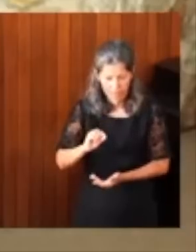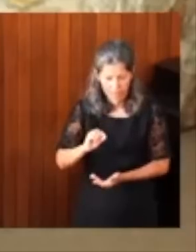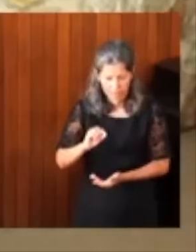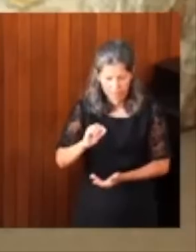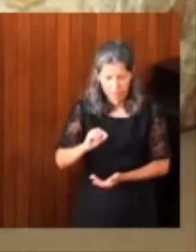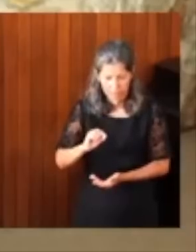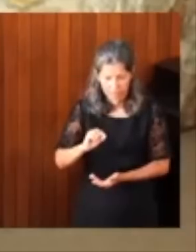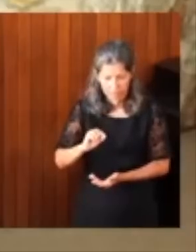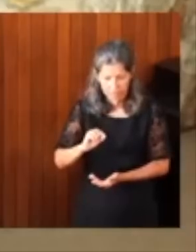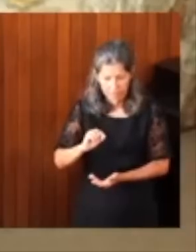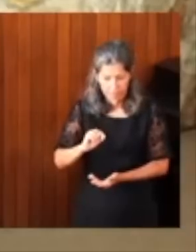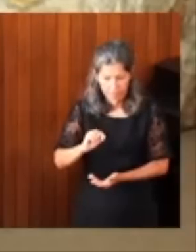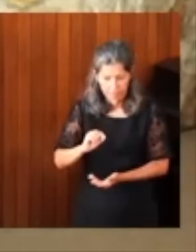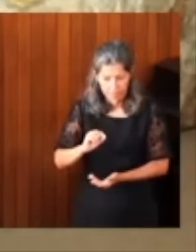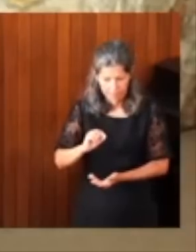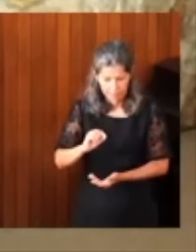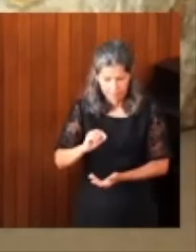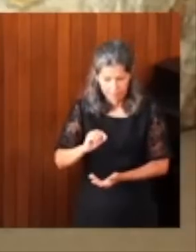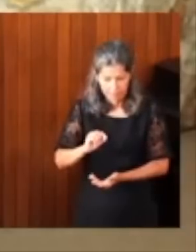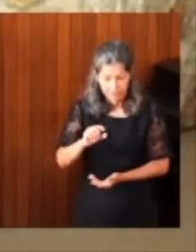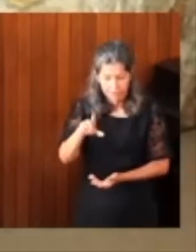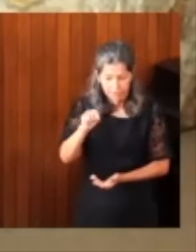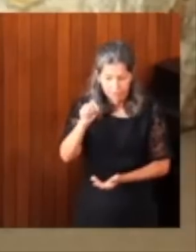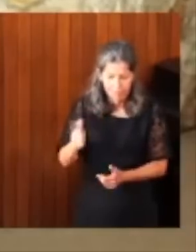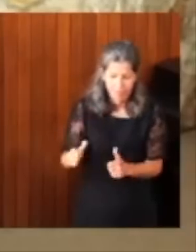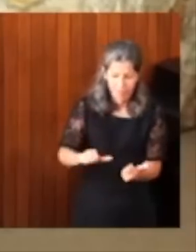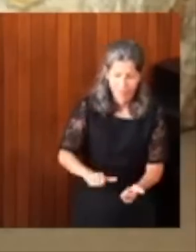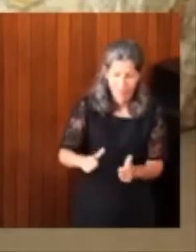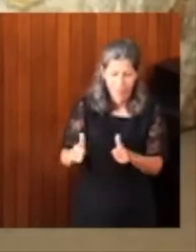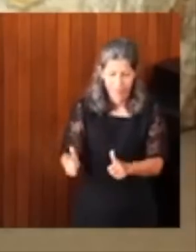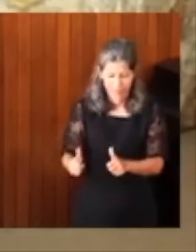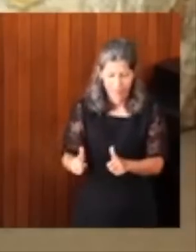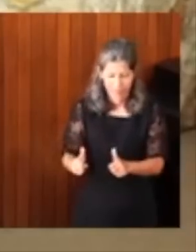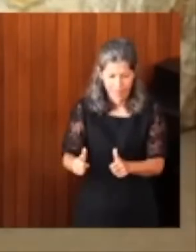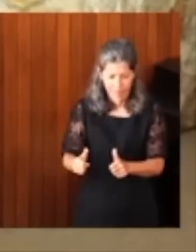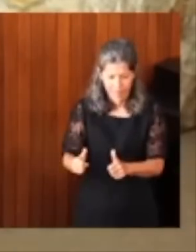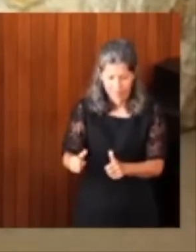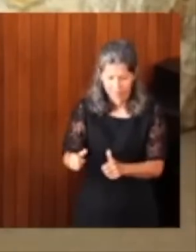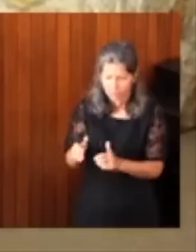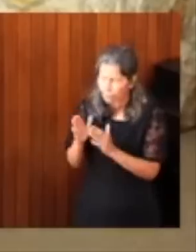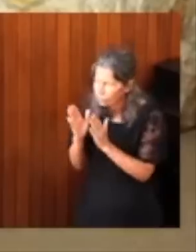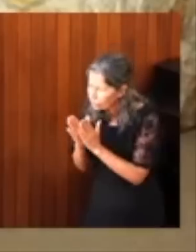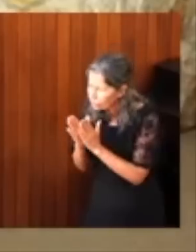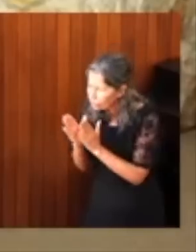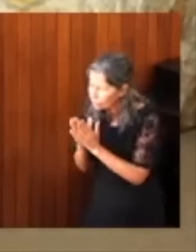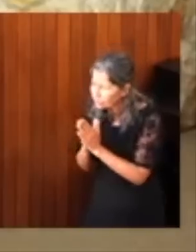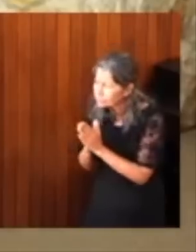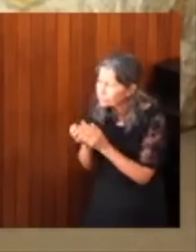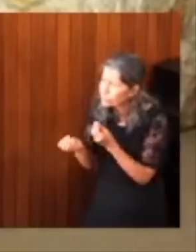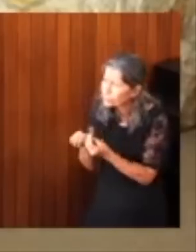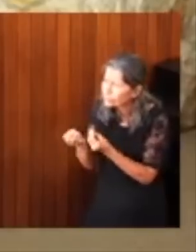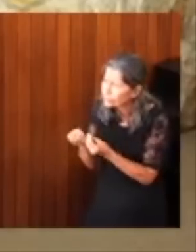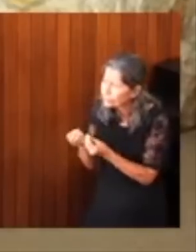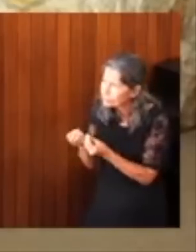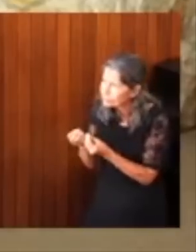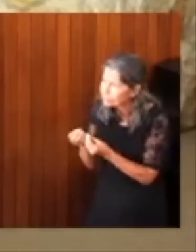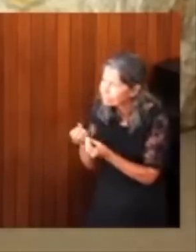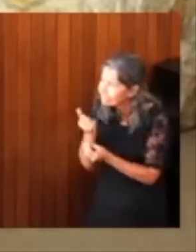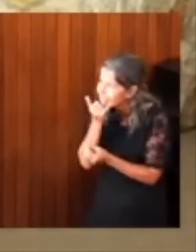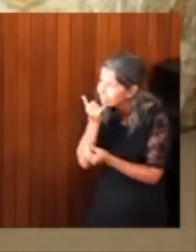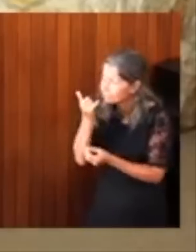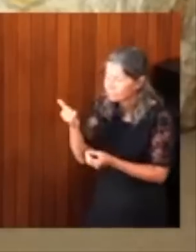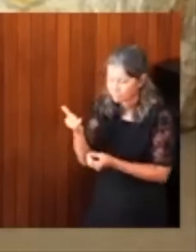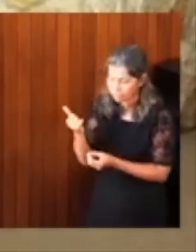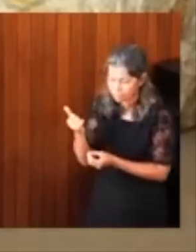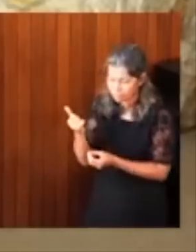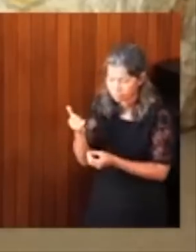fui batizado. Me entreguei a Jesus de fato. Mas eu lembro que eu orei pedindo a Deus perdão, porque como eu podia querer pregar para outros algo que eu não estava